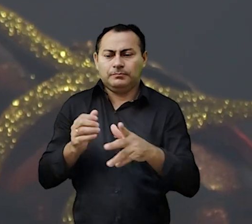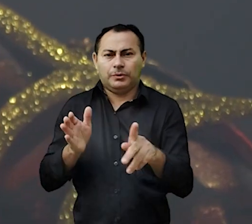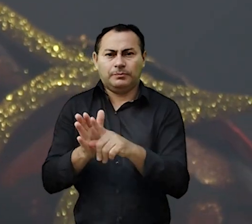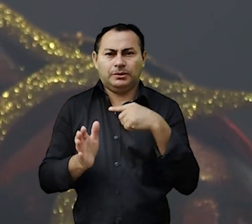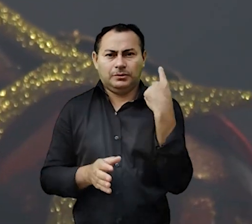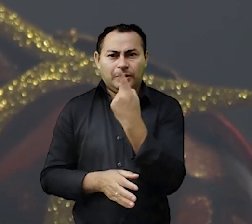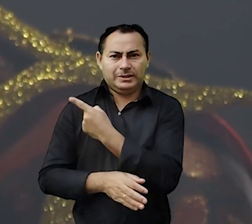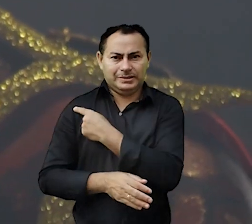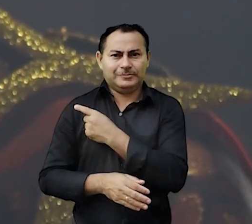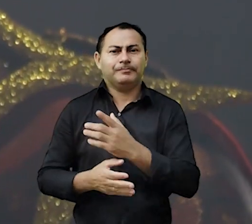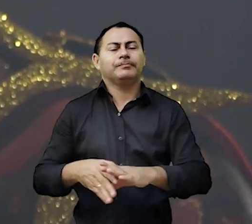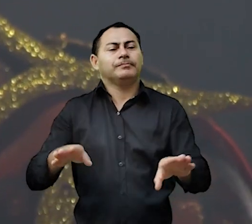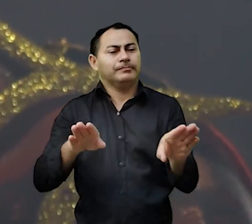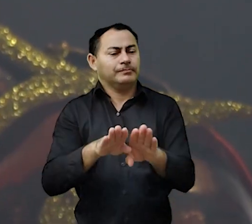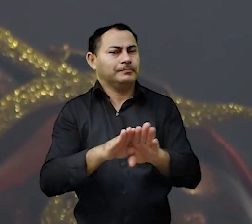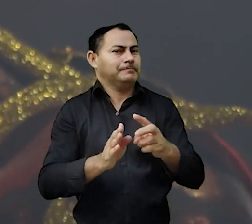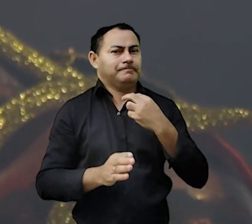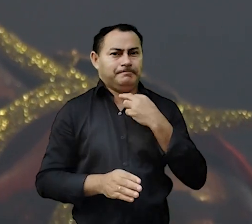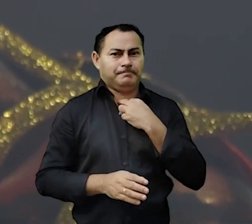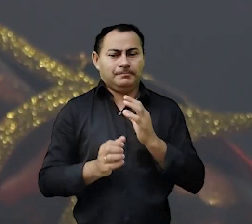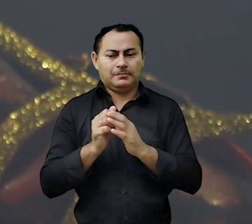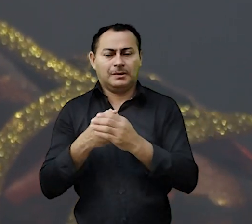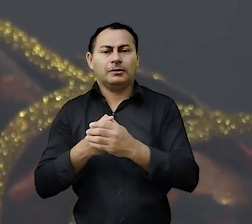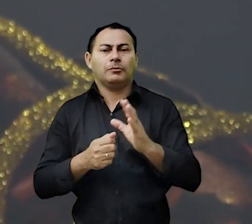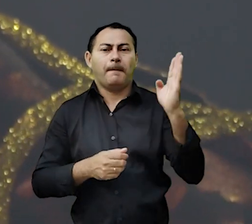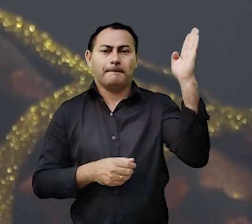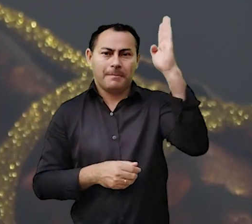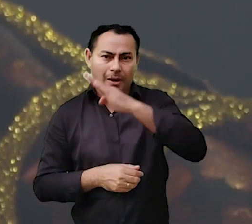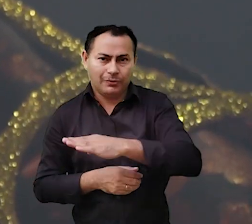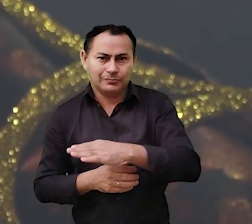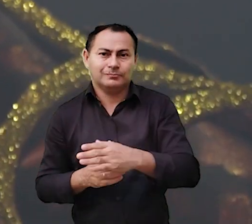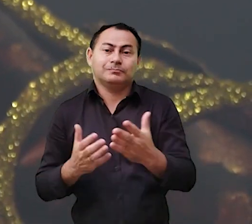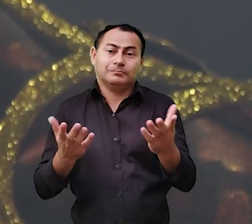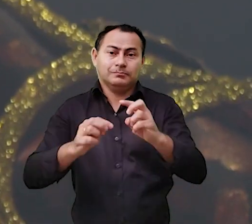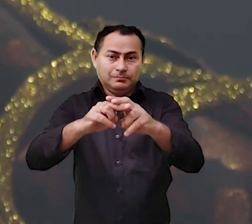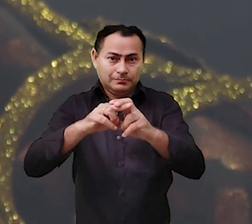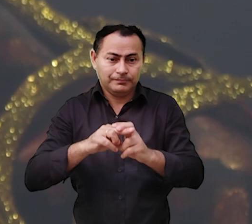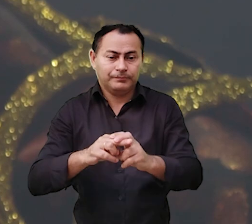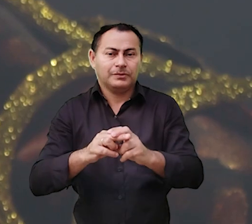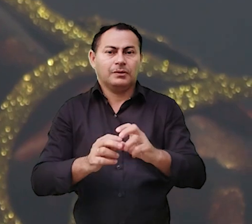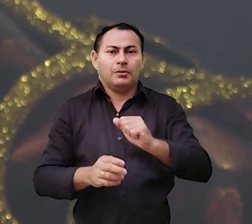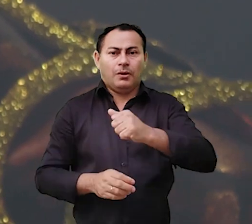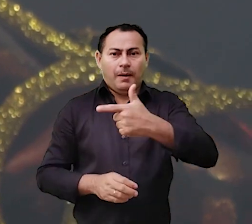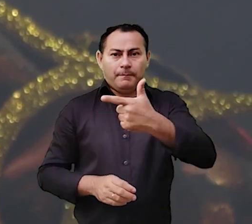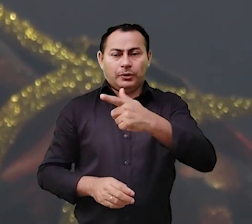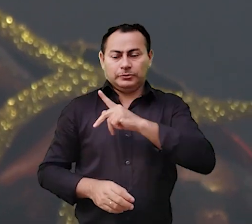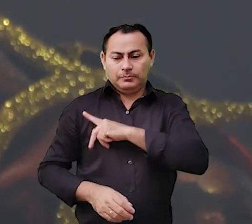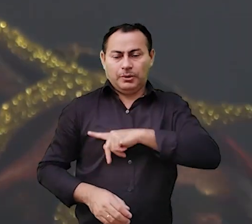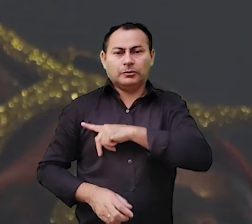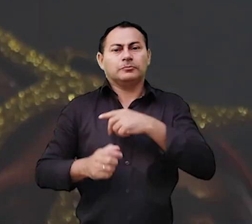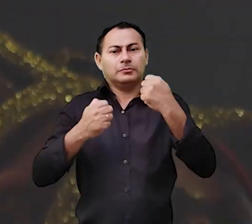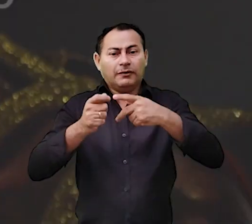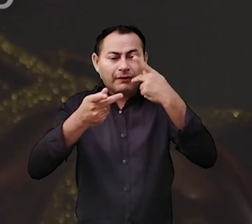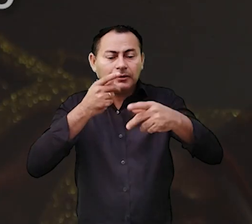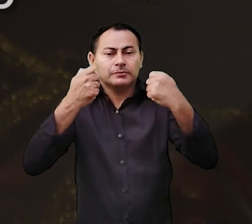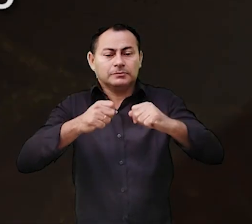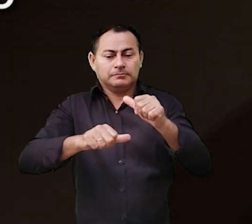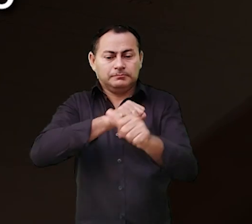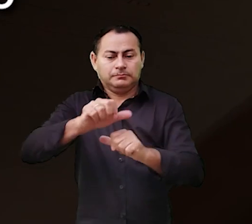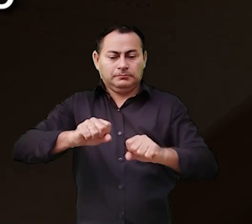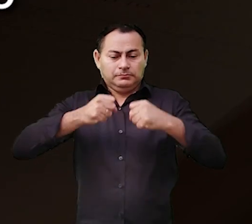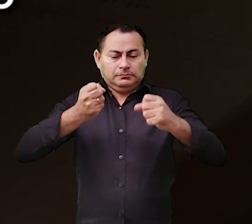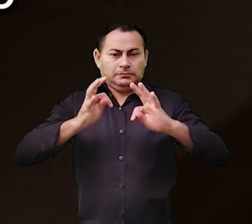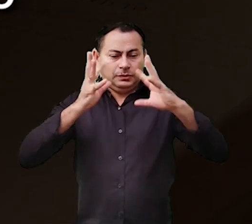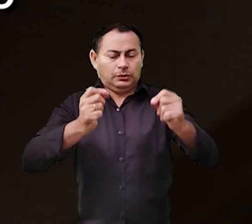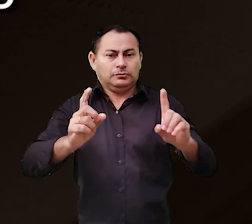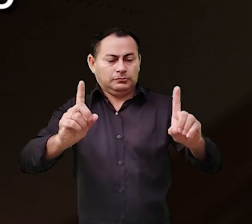escapar de nós mesmos, também não podemos escapar do mal. É por isso que o apóstolo Paulo diz que devemos nos revestir